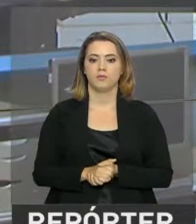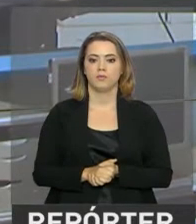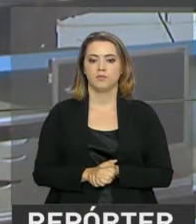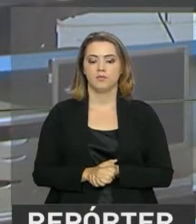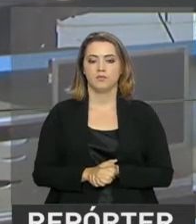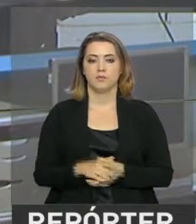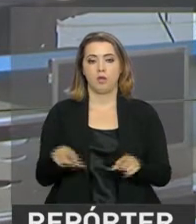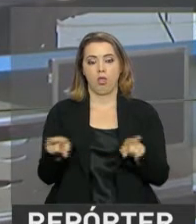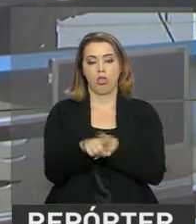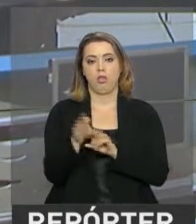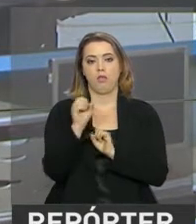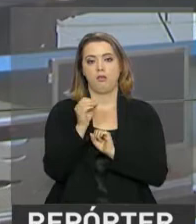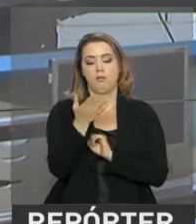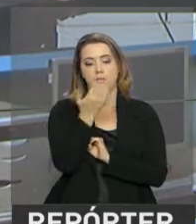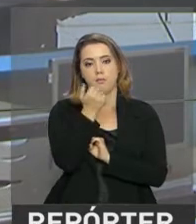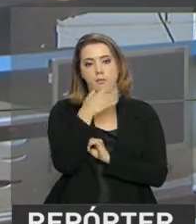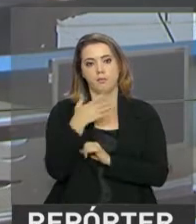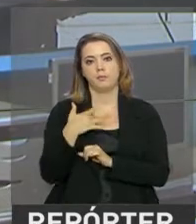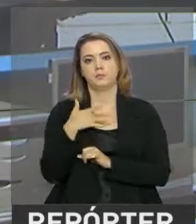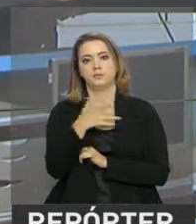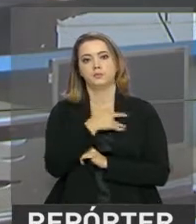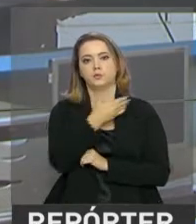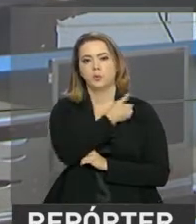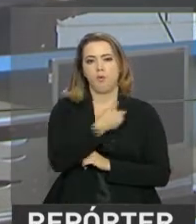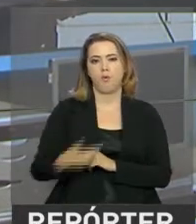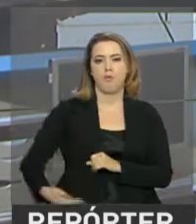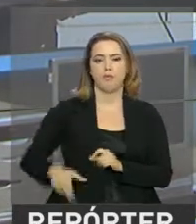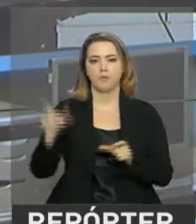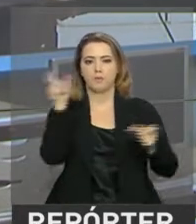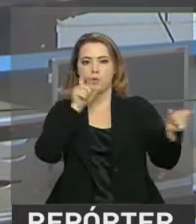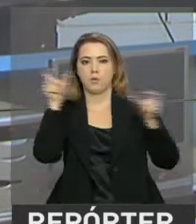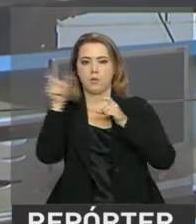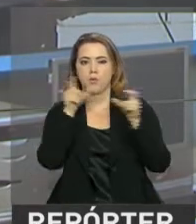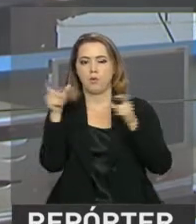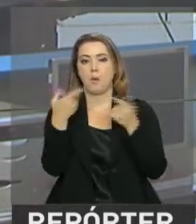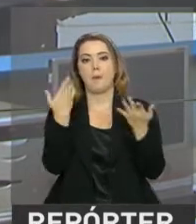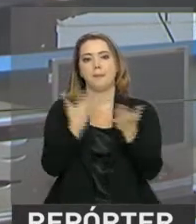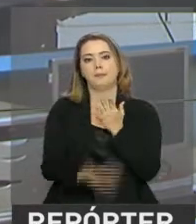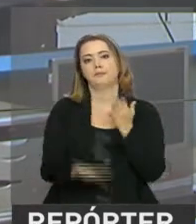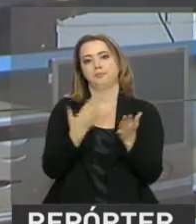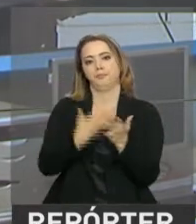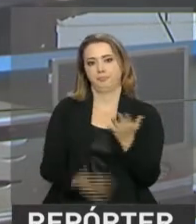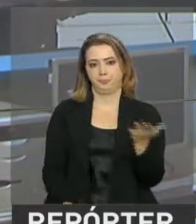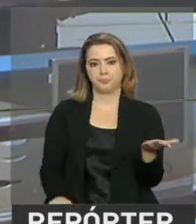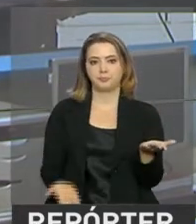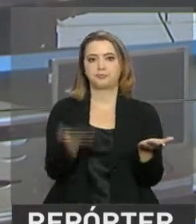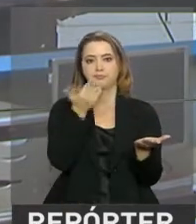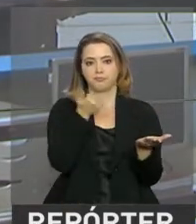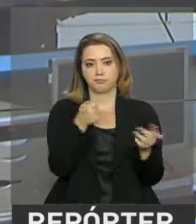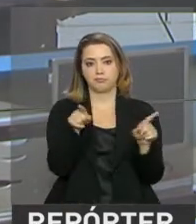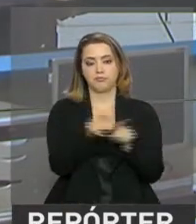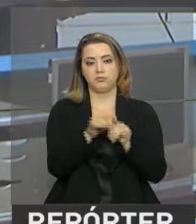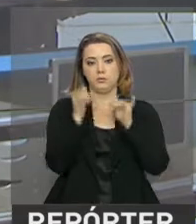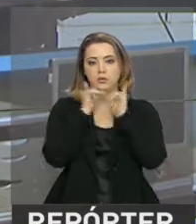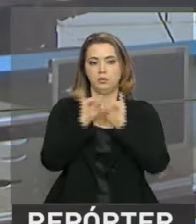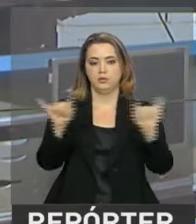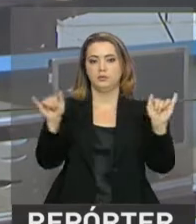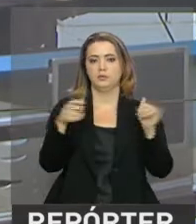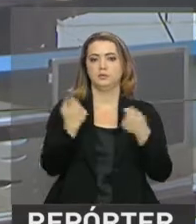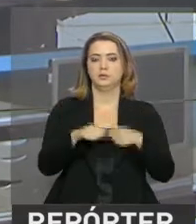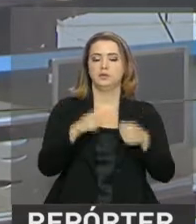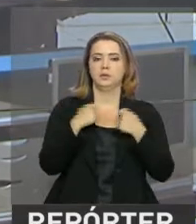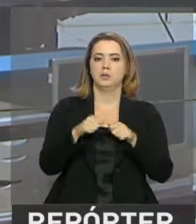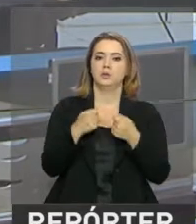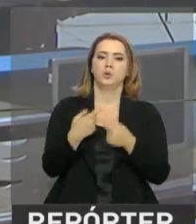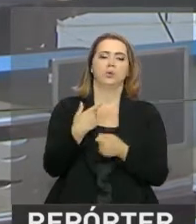E além da alimentação saudável, o governo está de olho no combate ao desperdício. Foi lançada nesta semana uma campanha sobre a necessidade